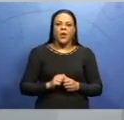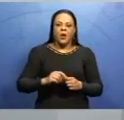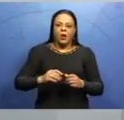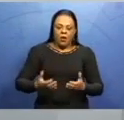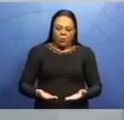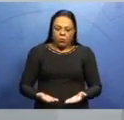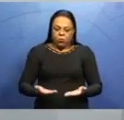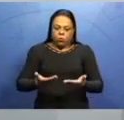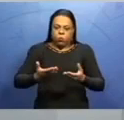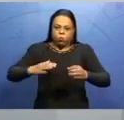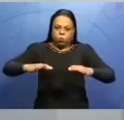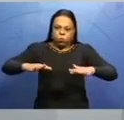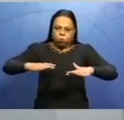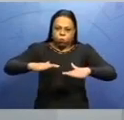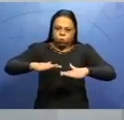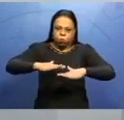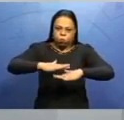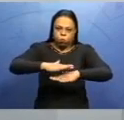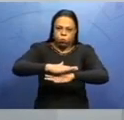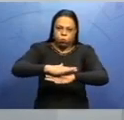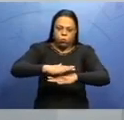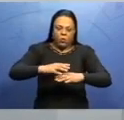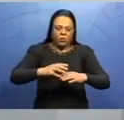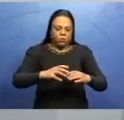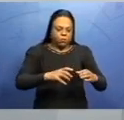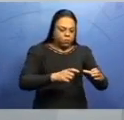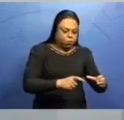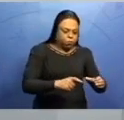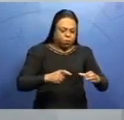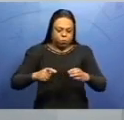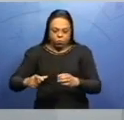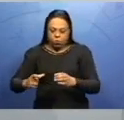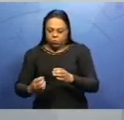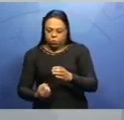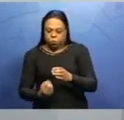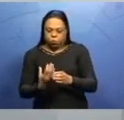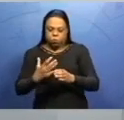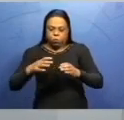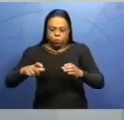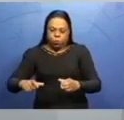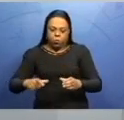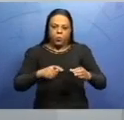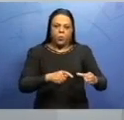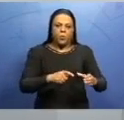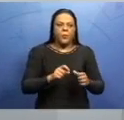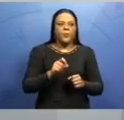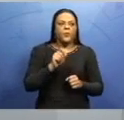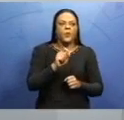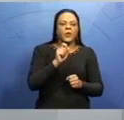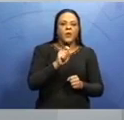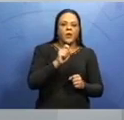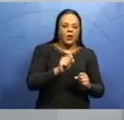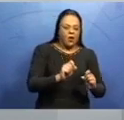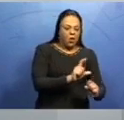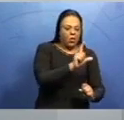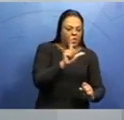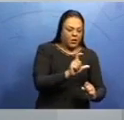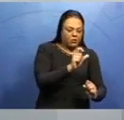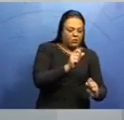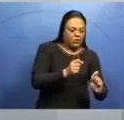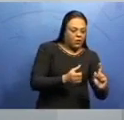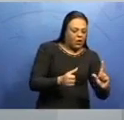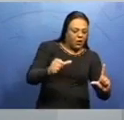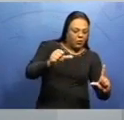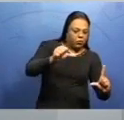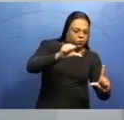Capacidade indica quanto espaço algo ocupa, e a unidade de medida de capacidade mais utilizada é o litro.